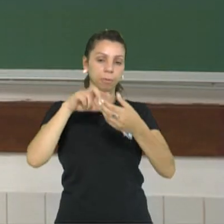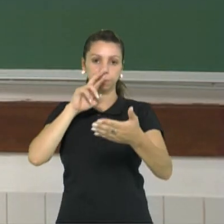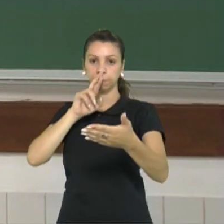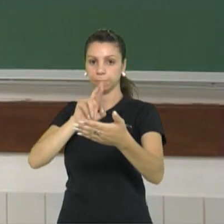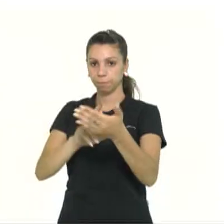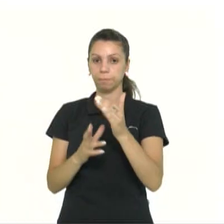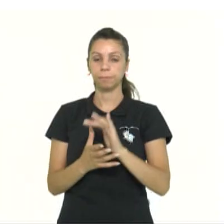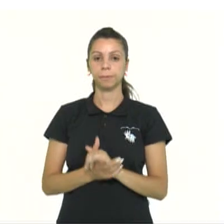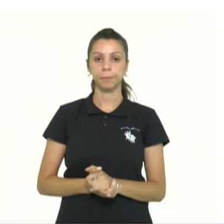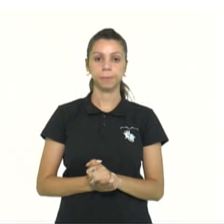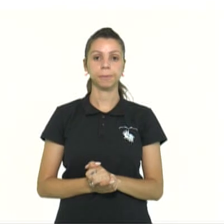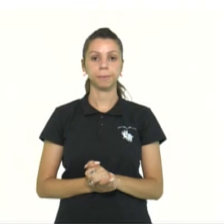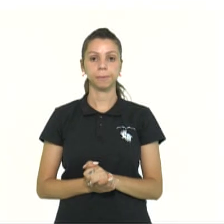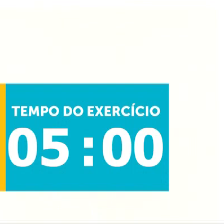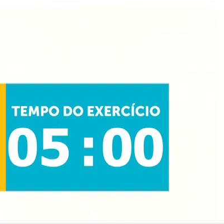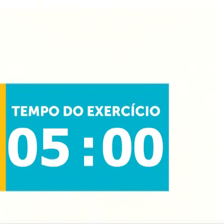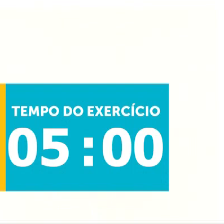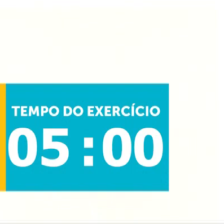solução.